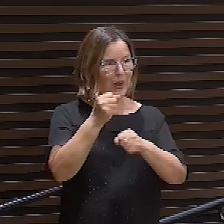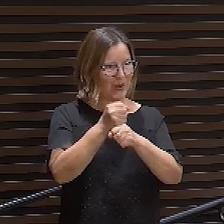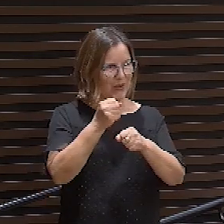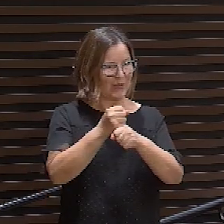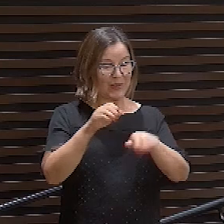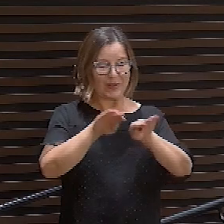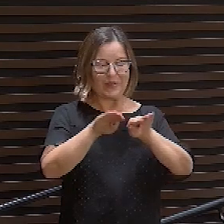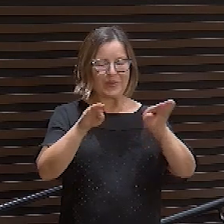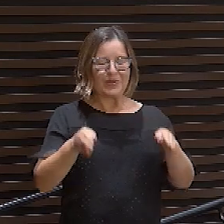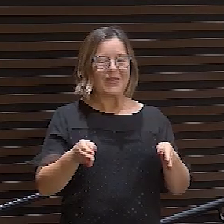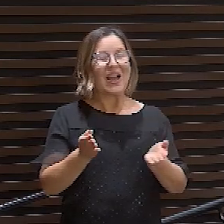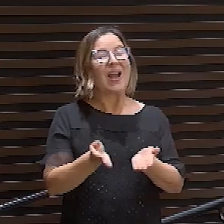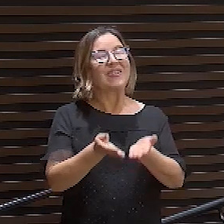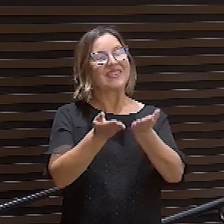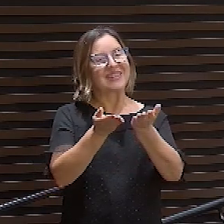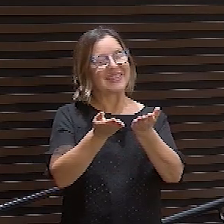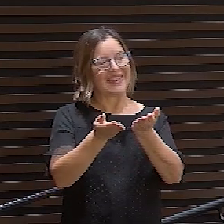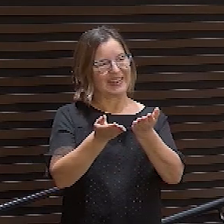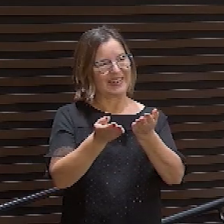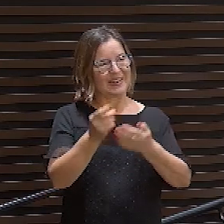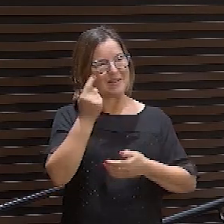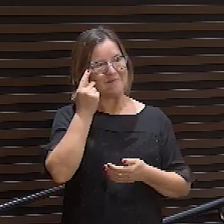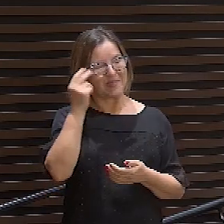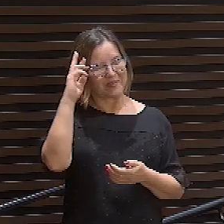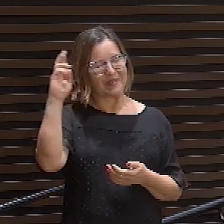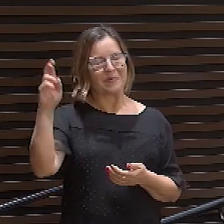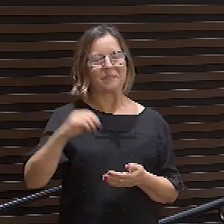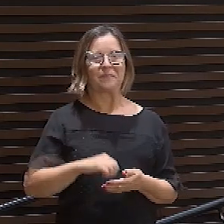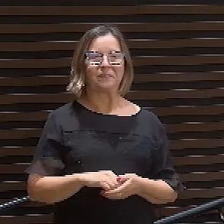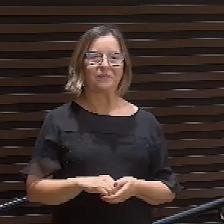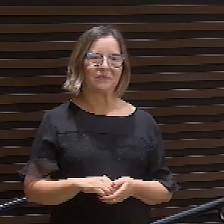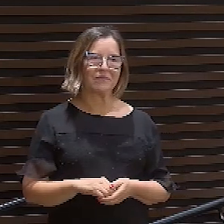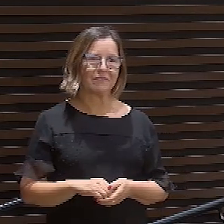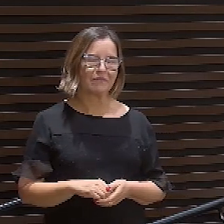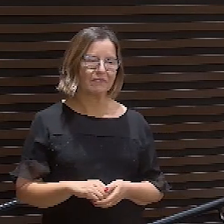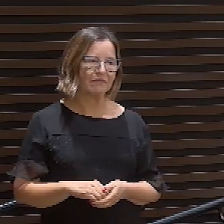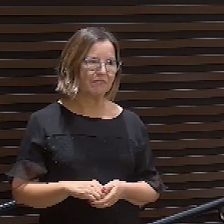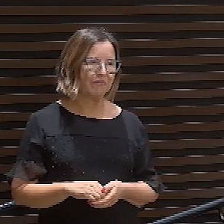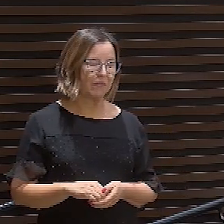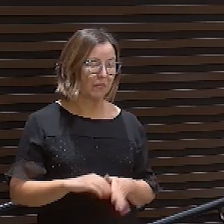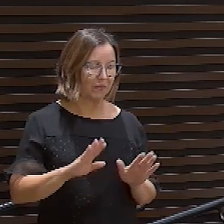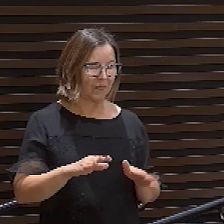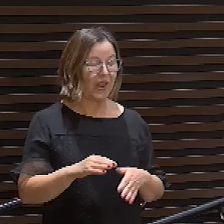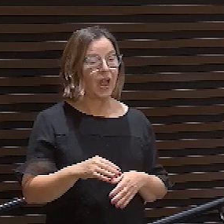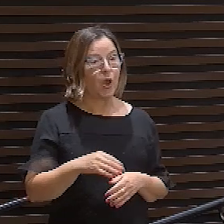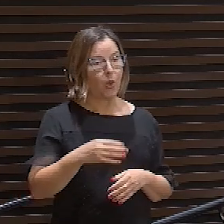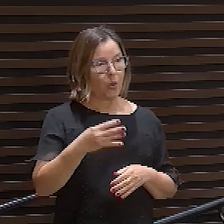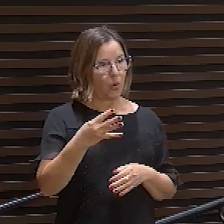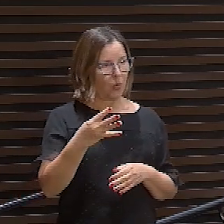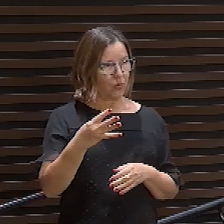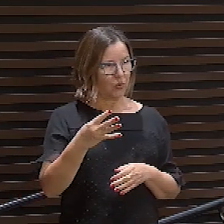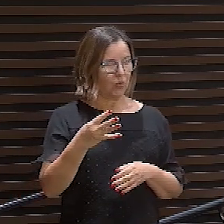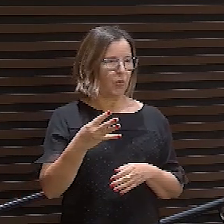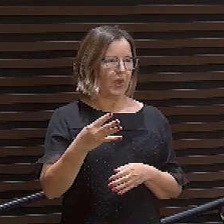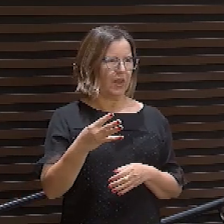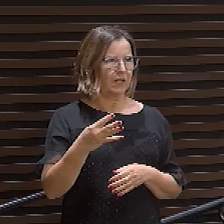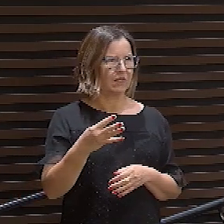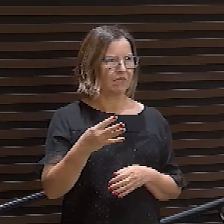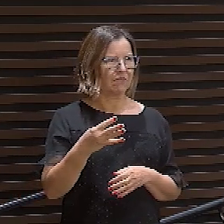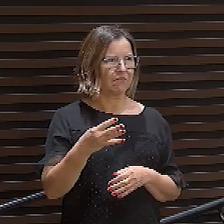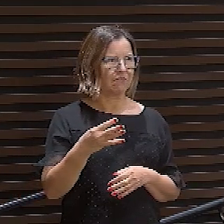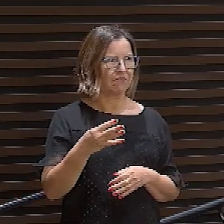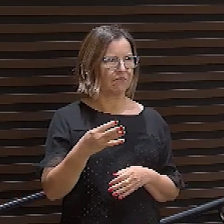altar. Nós já falamos aqui que os 4 patriarcas são homens de